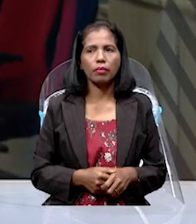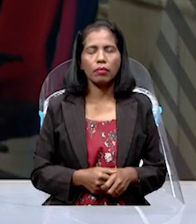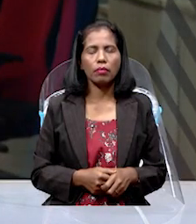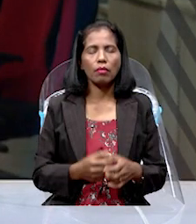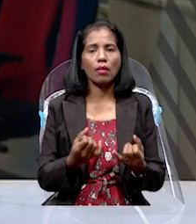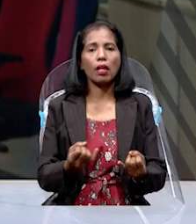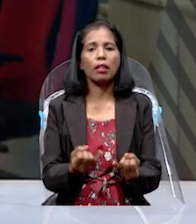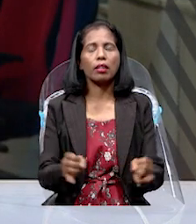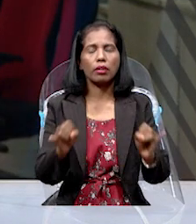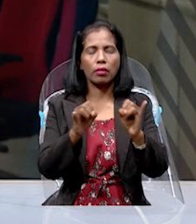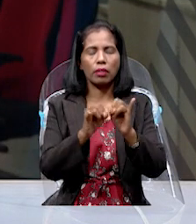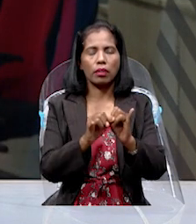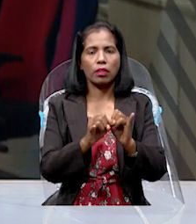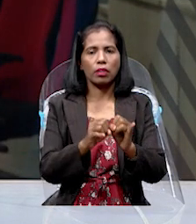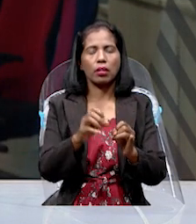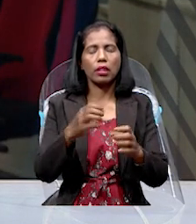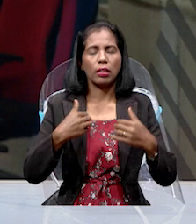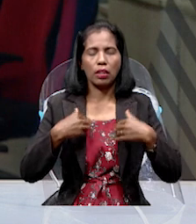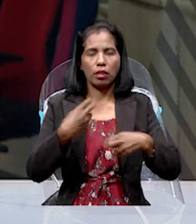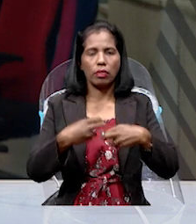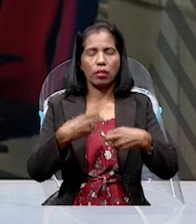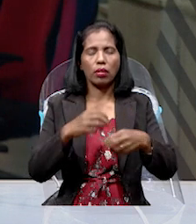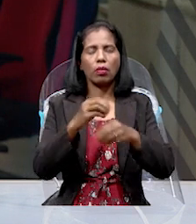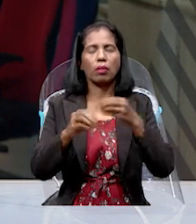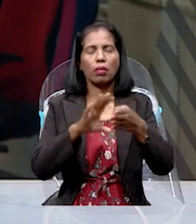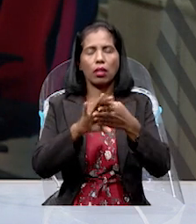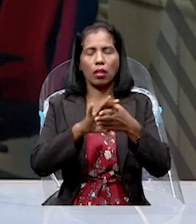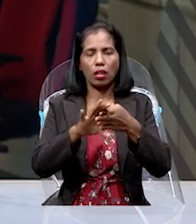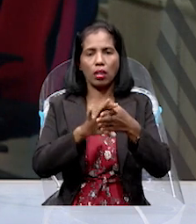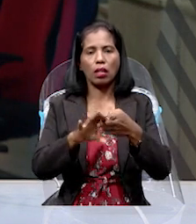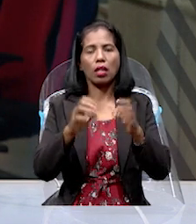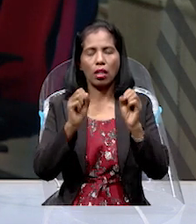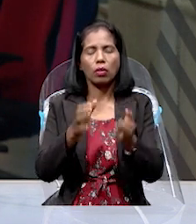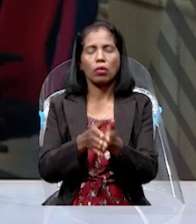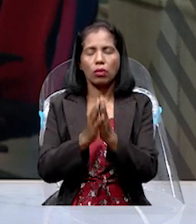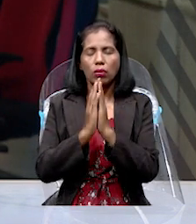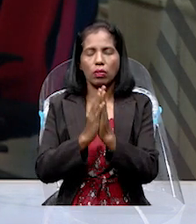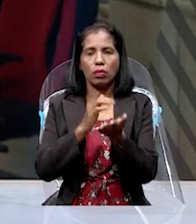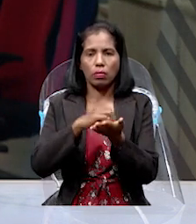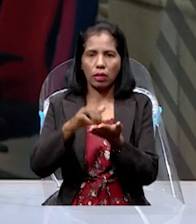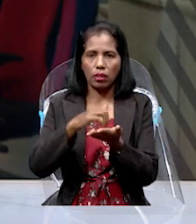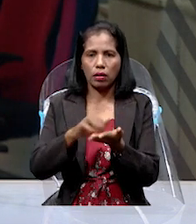Instituto Dom Boaventura e a dificuldade com a nova carta licença operacional.